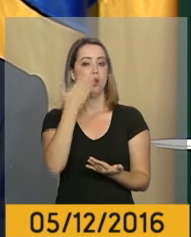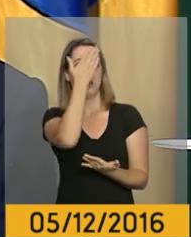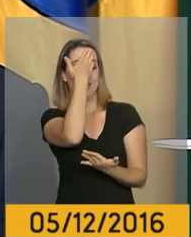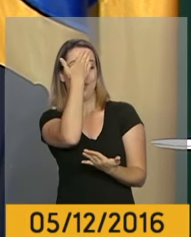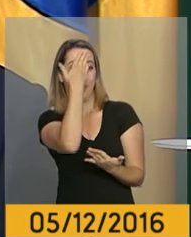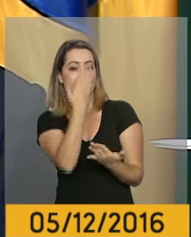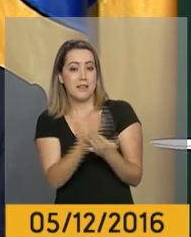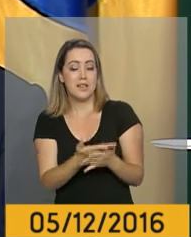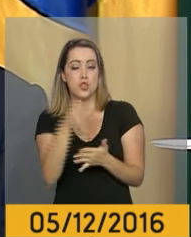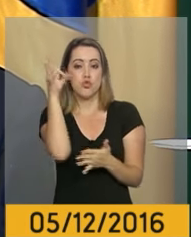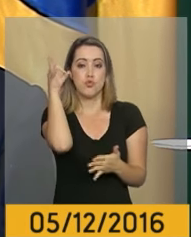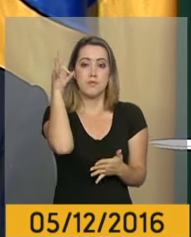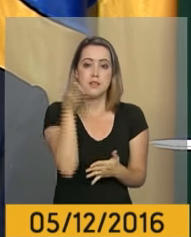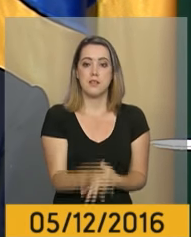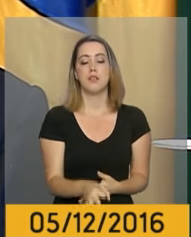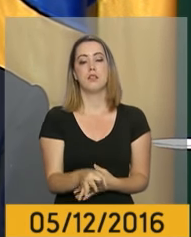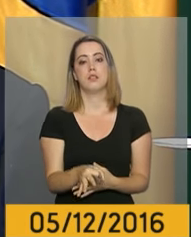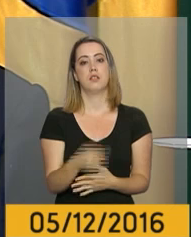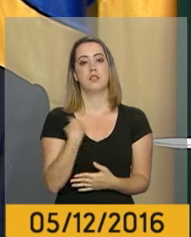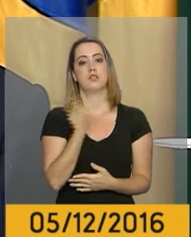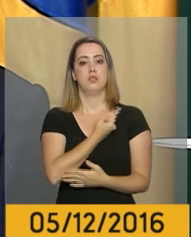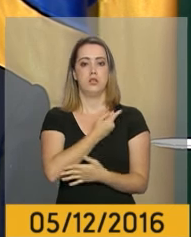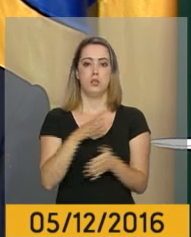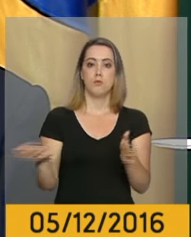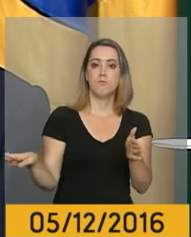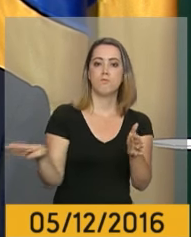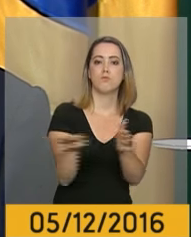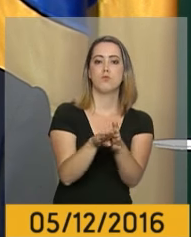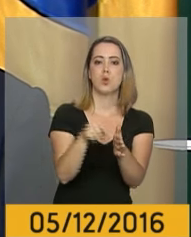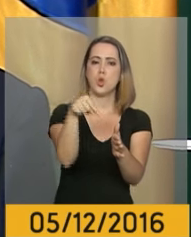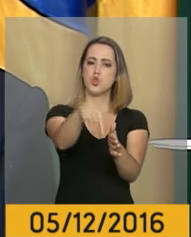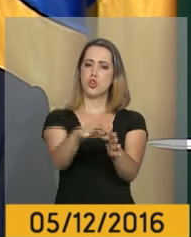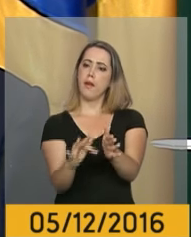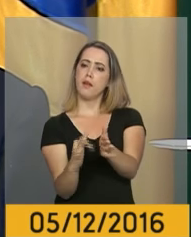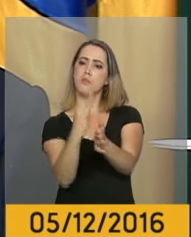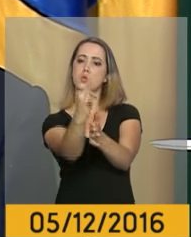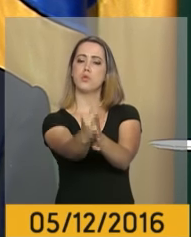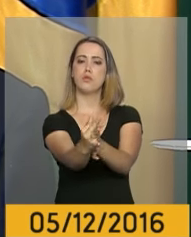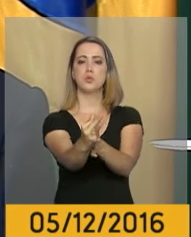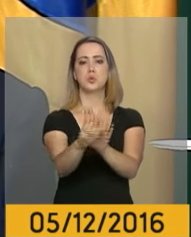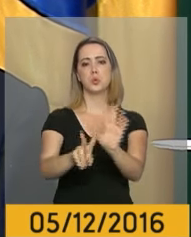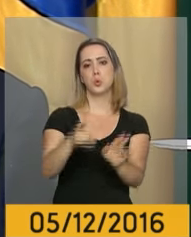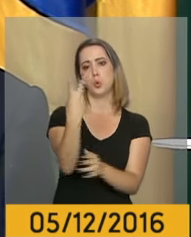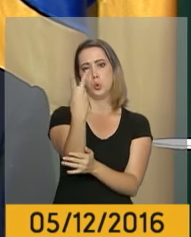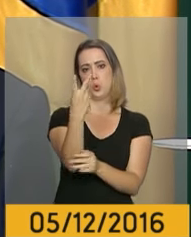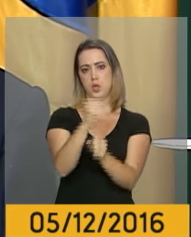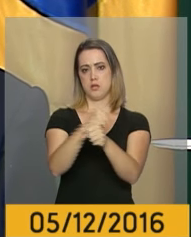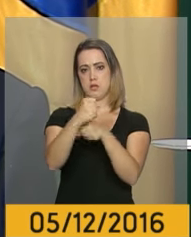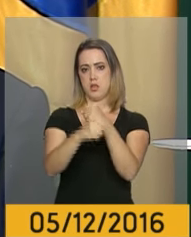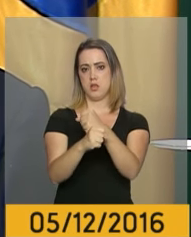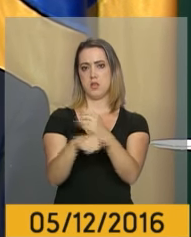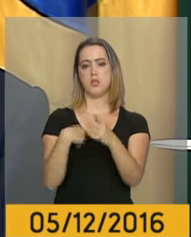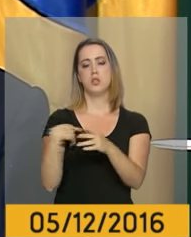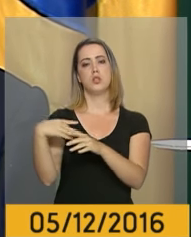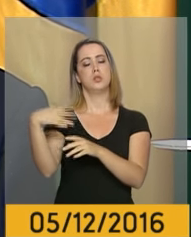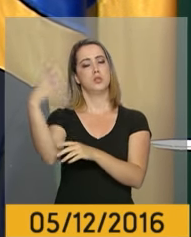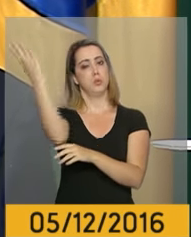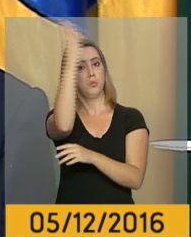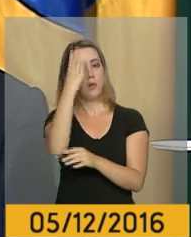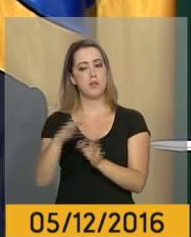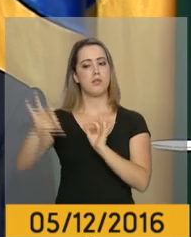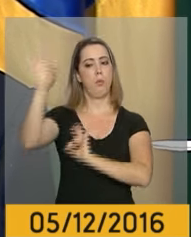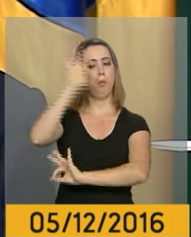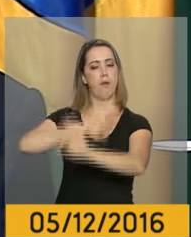absoluta certeza que chegaremos lá e que entregaremos daqui a 2 anos um país